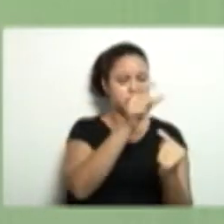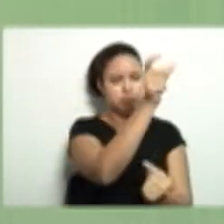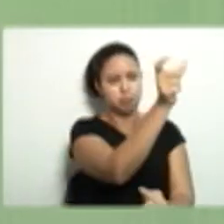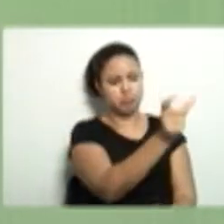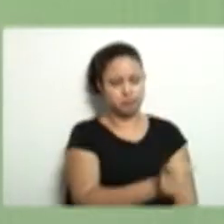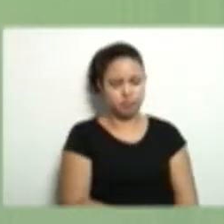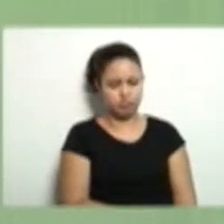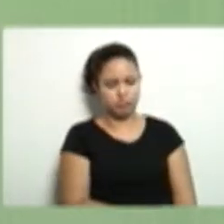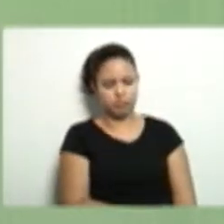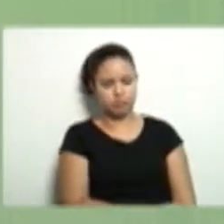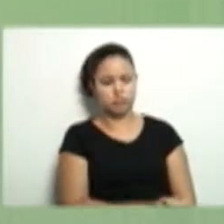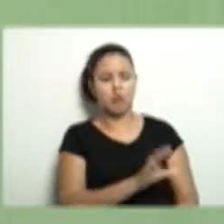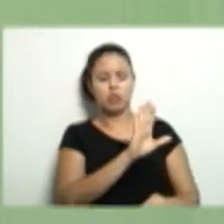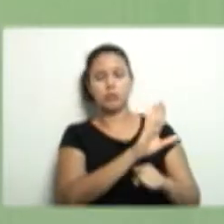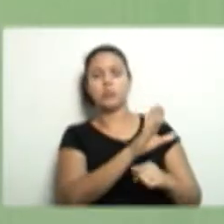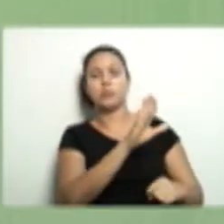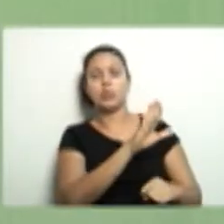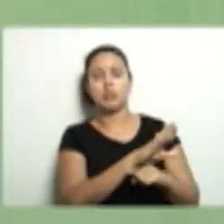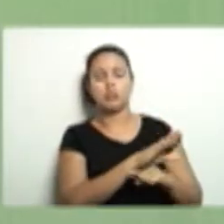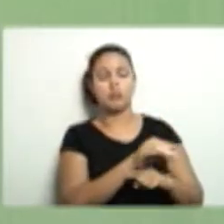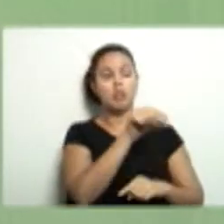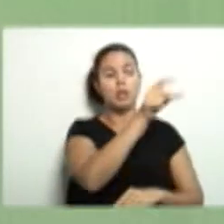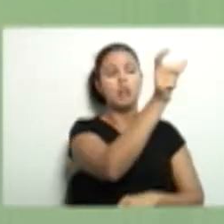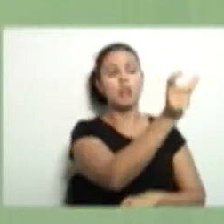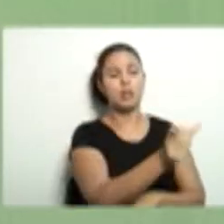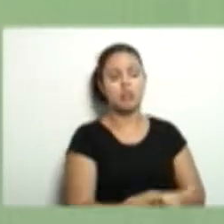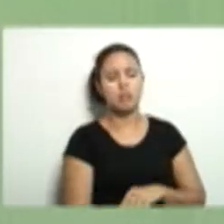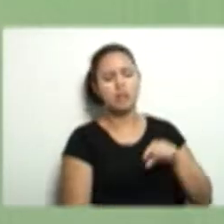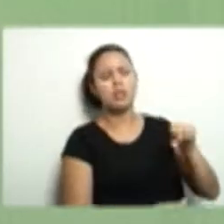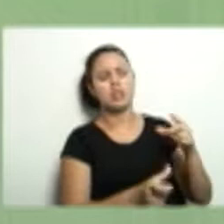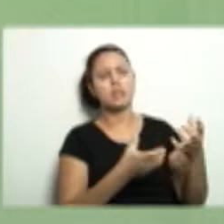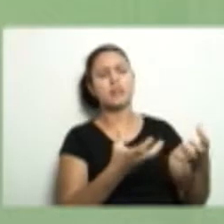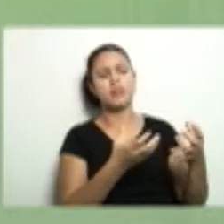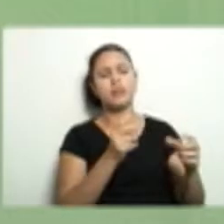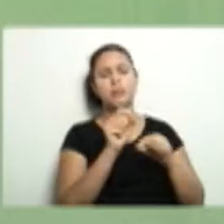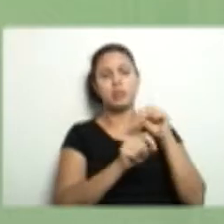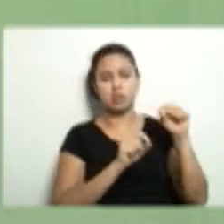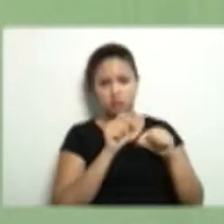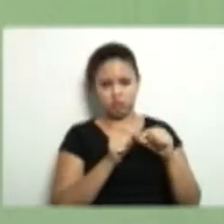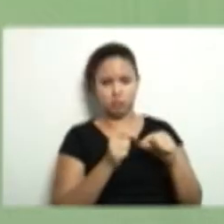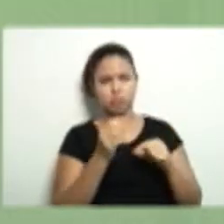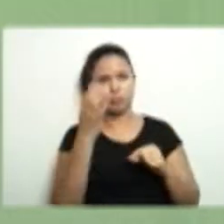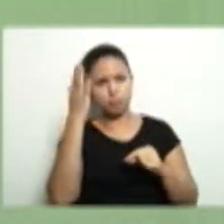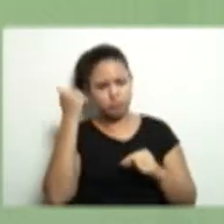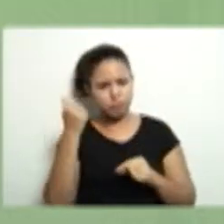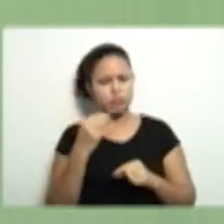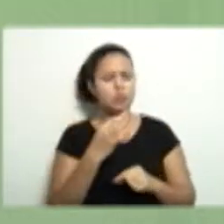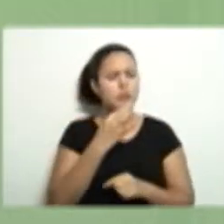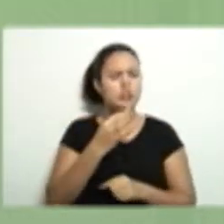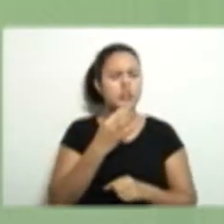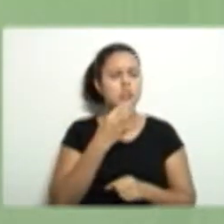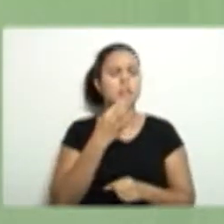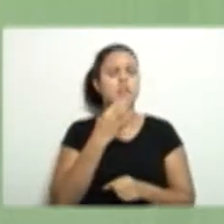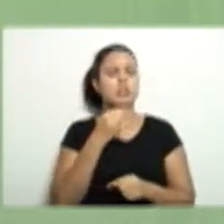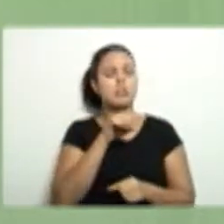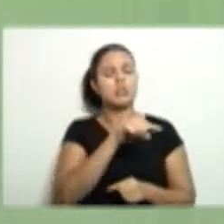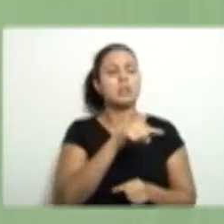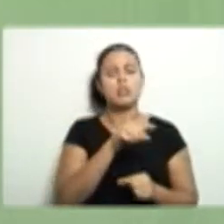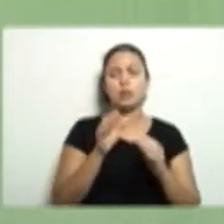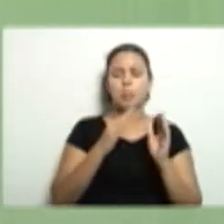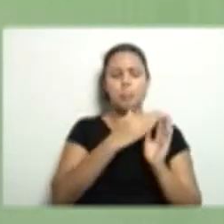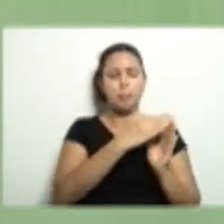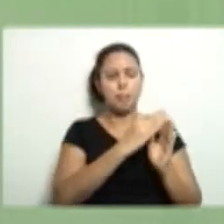e envolve conhecer as preferências do seu cliente. O foco no trabalho das pessoas. Existe, então, uma